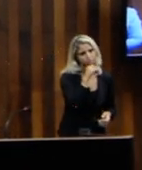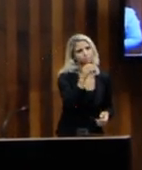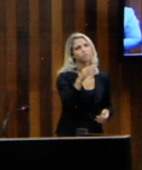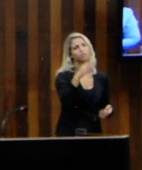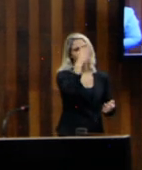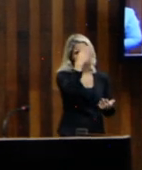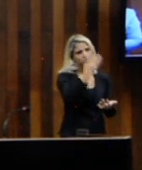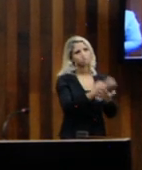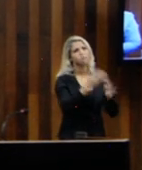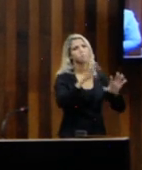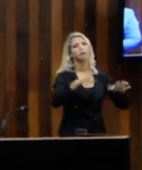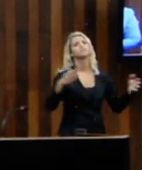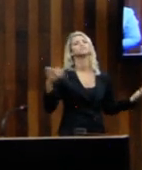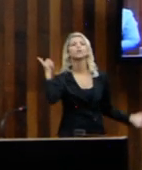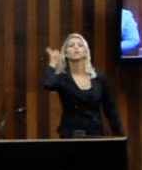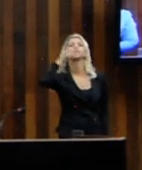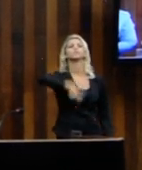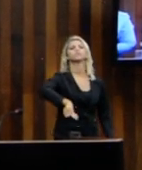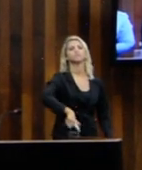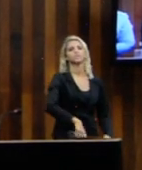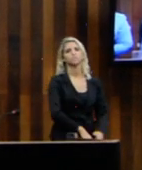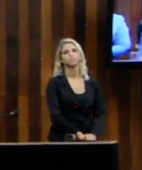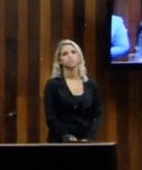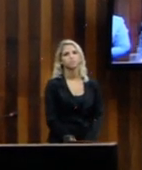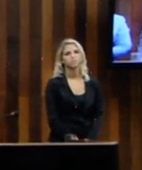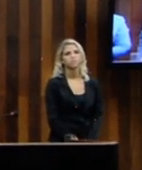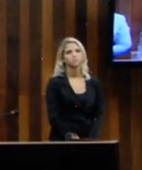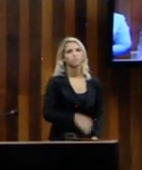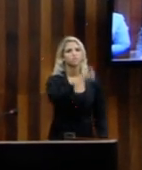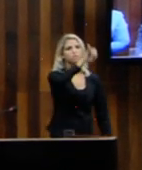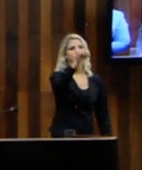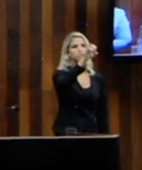Mas aconteceu, como o Jefferson disse.